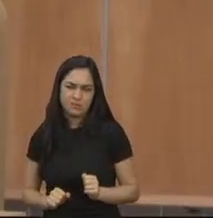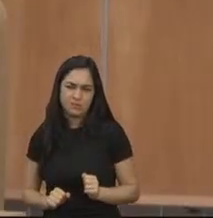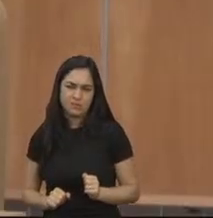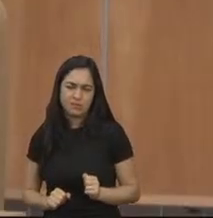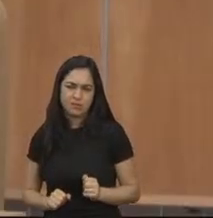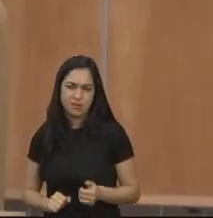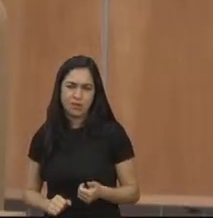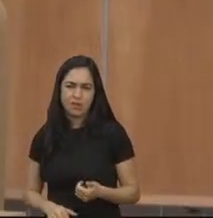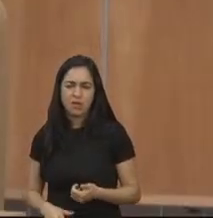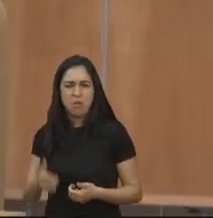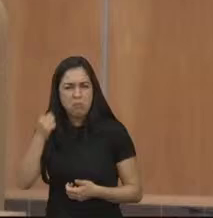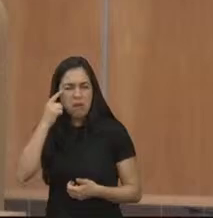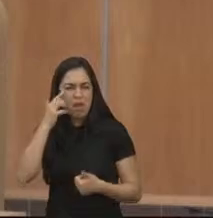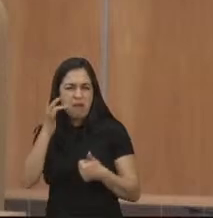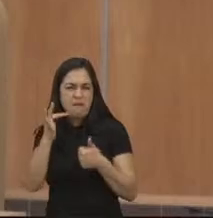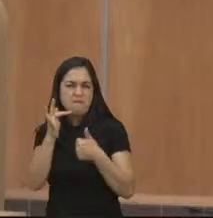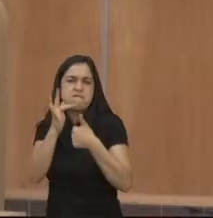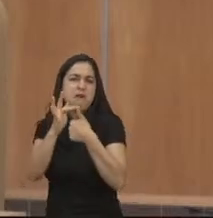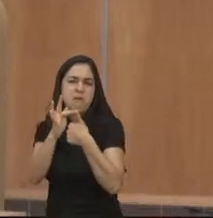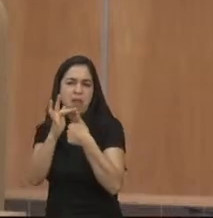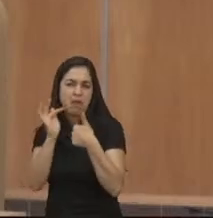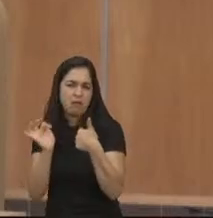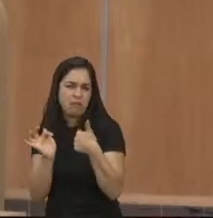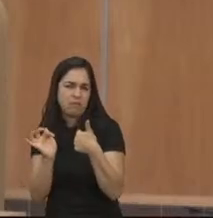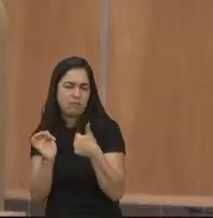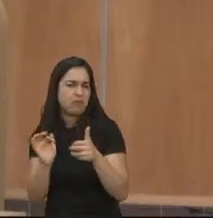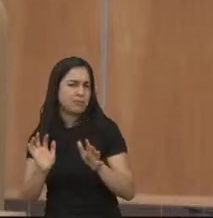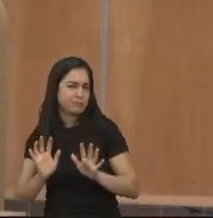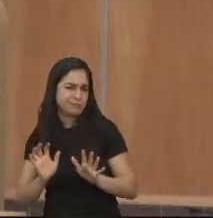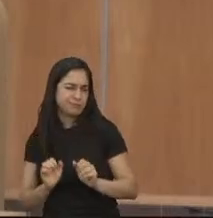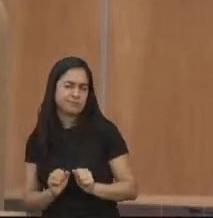Graças a Deus, Jacareí hoje